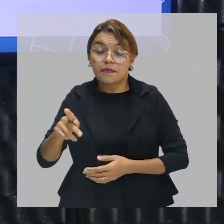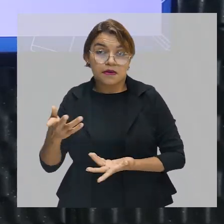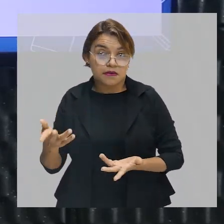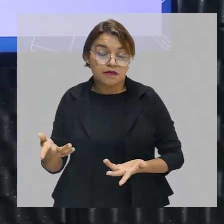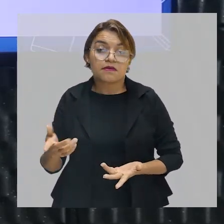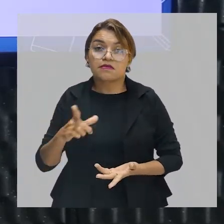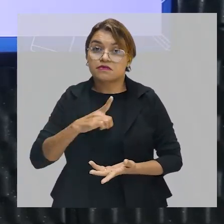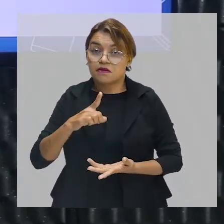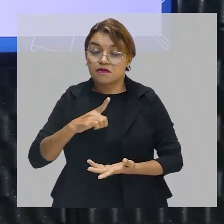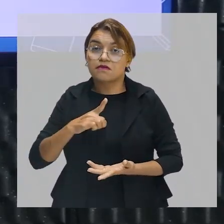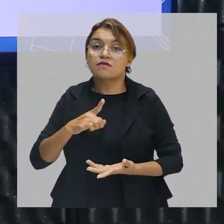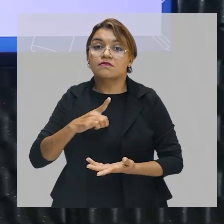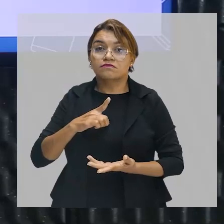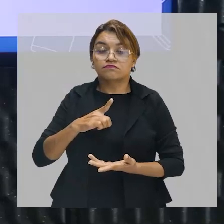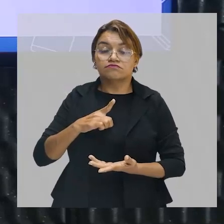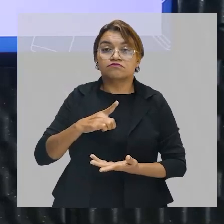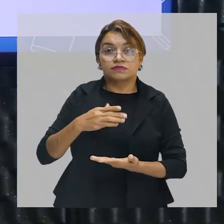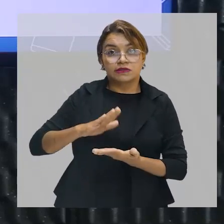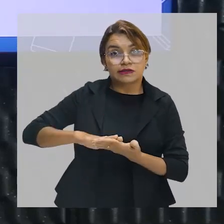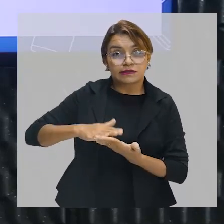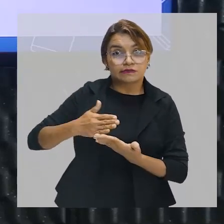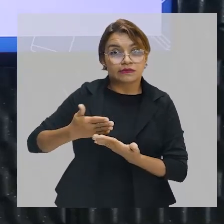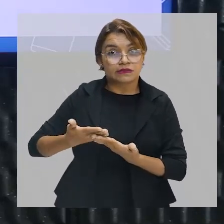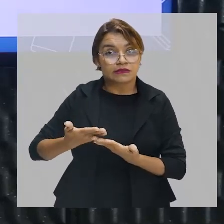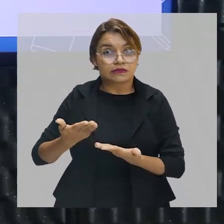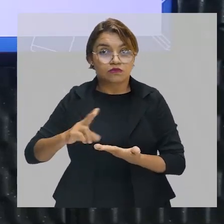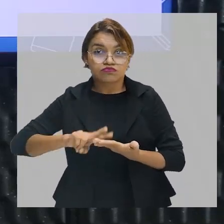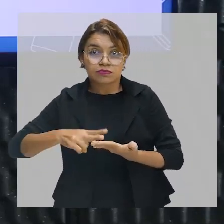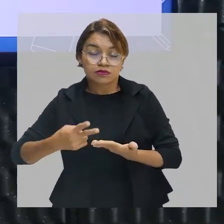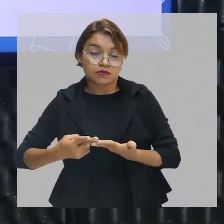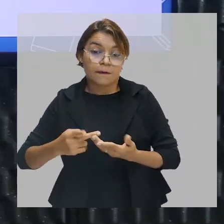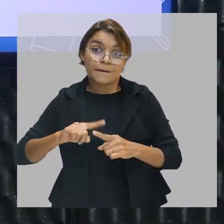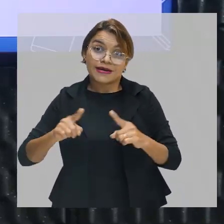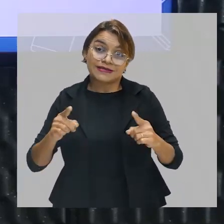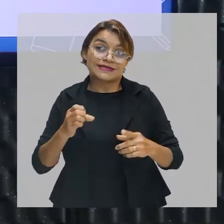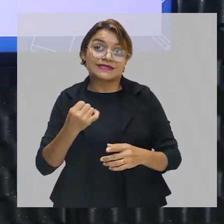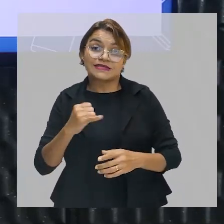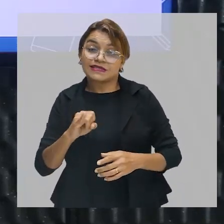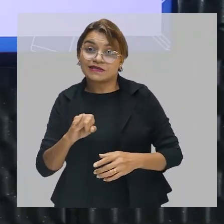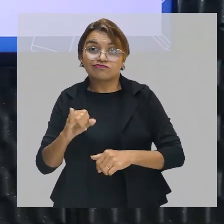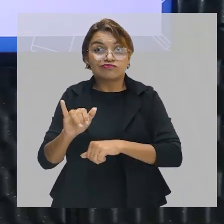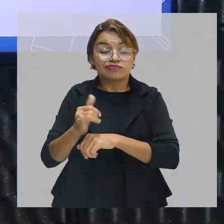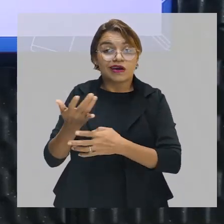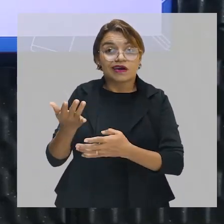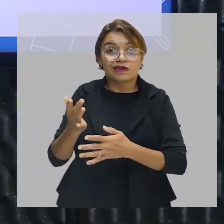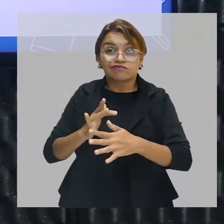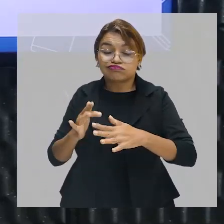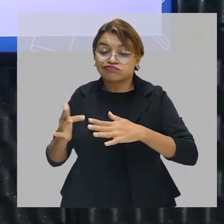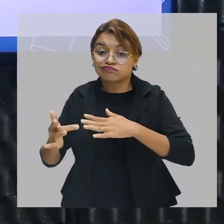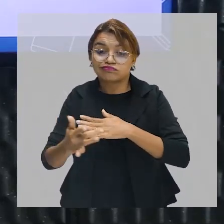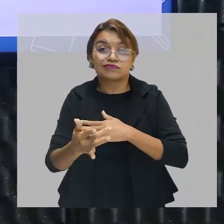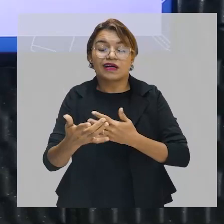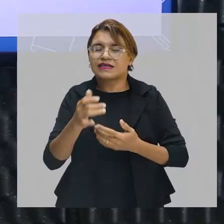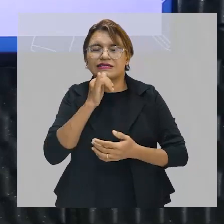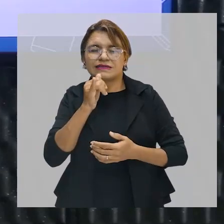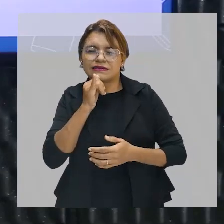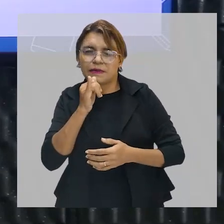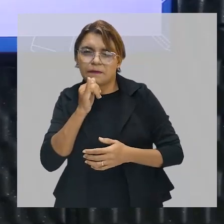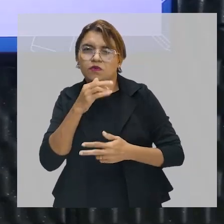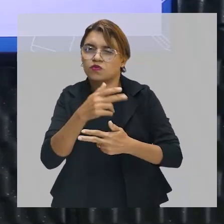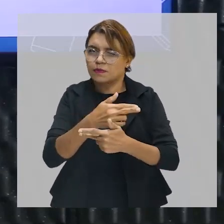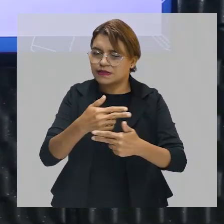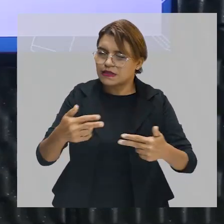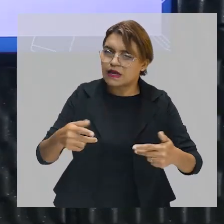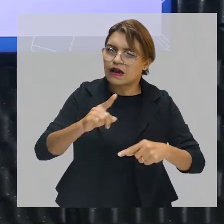essa tradução, mas, caso não tenha esses recursos, ficará bem difícil manter esse nível de interação